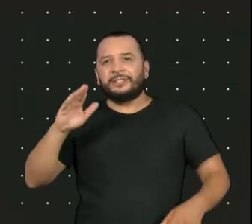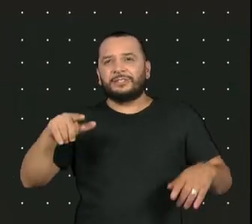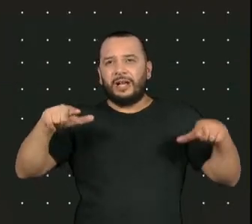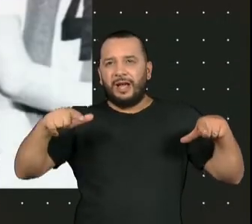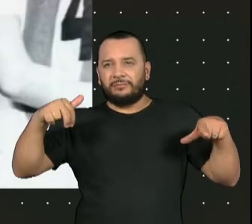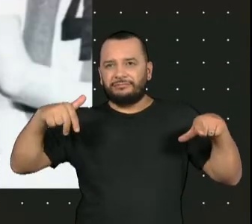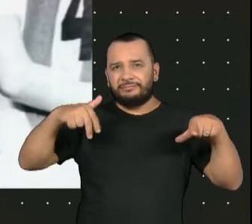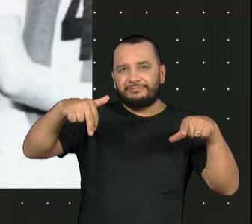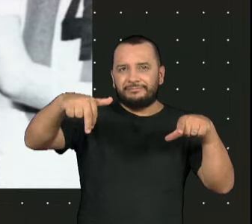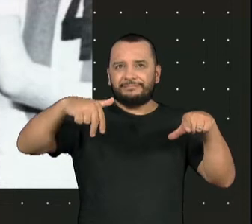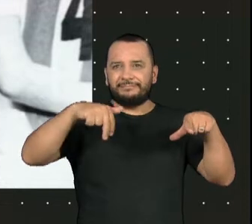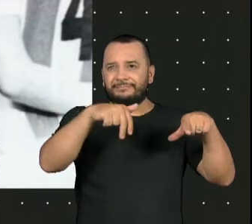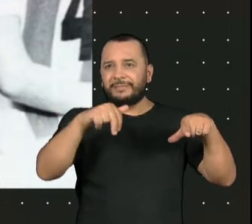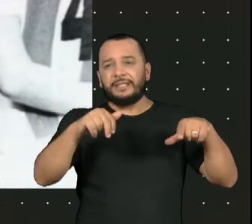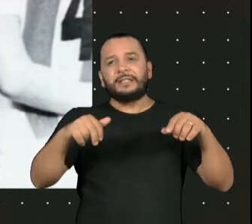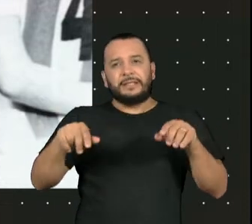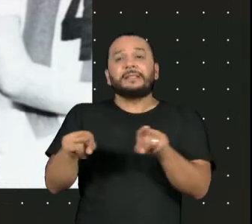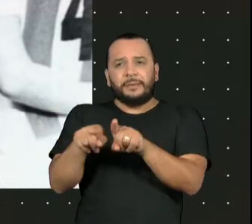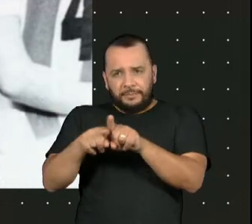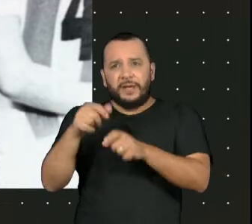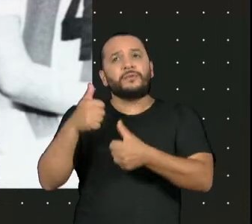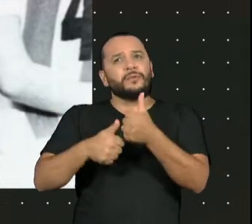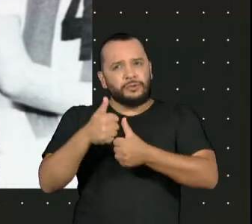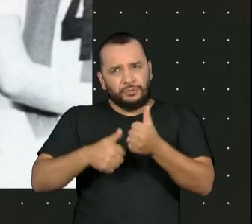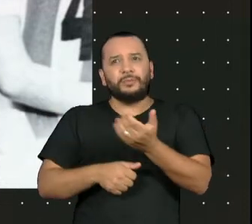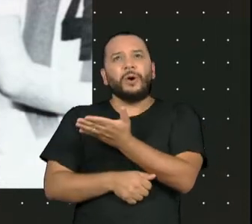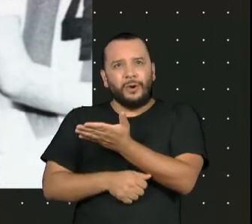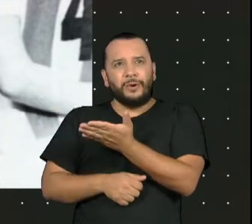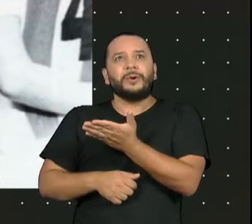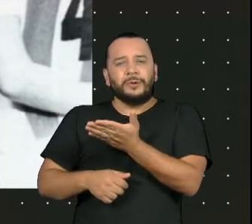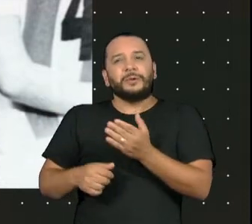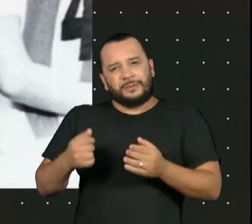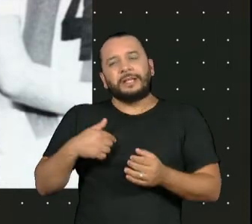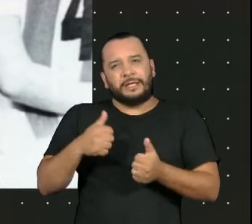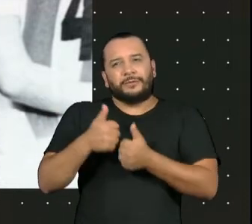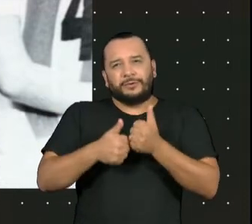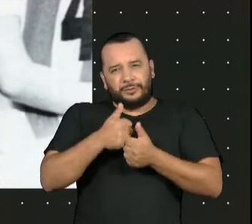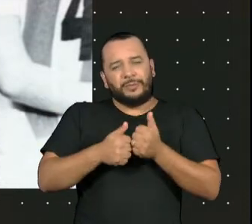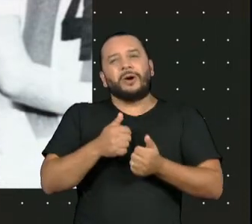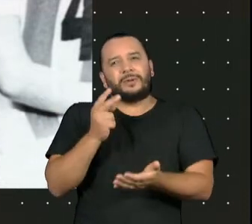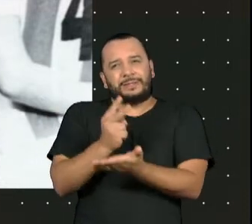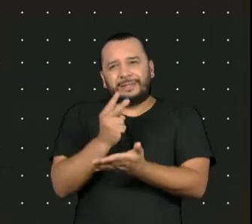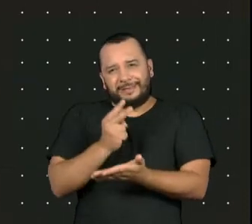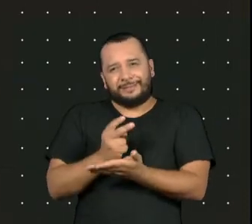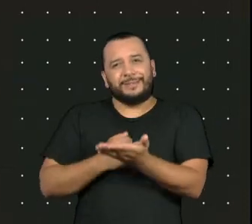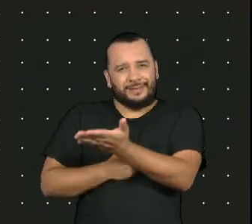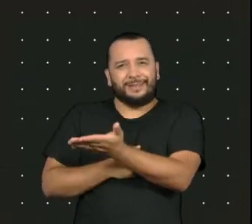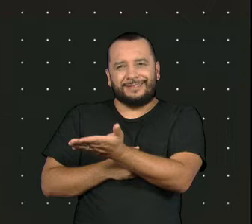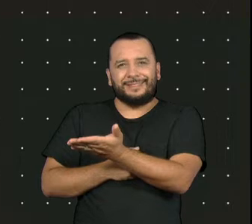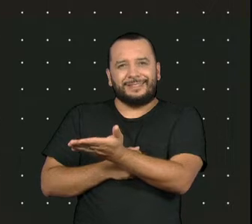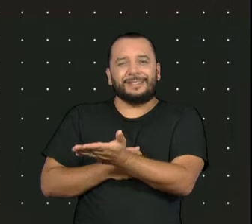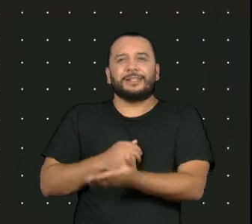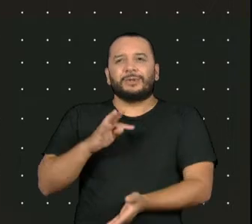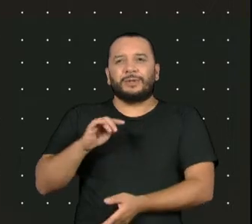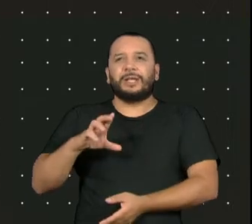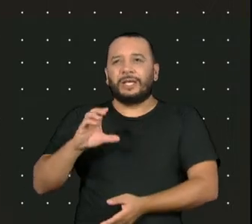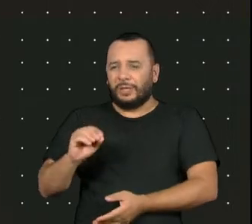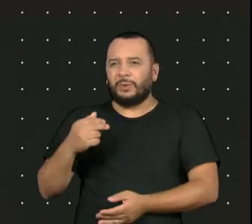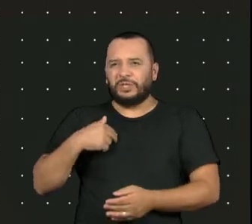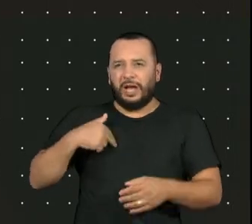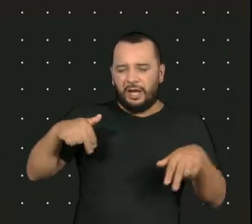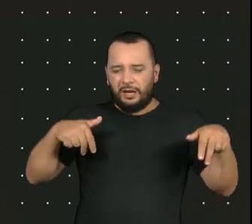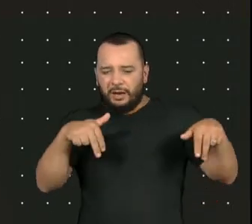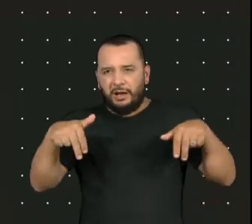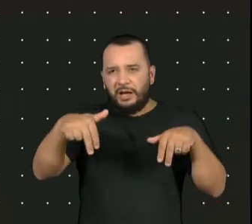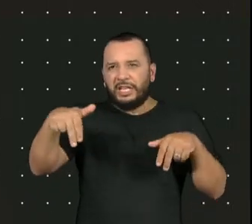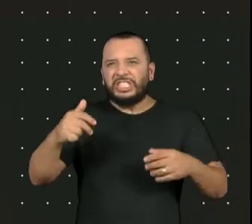Caxinguelê, aquele campo de futebol ali atrás do Jardim Botânico onde jogávamos. Tonico Pereira, na ponta direita, chato